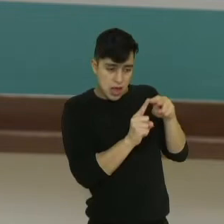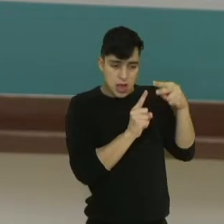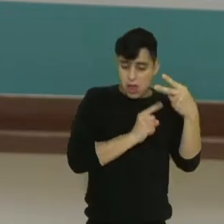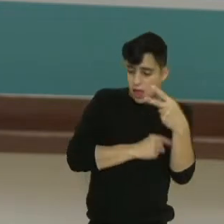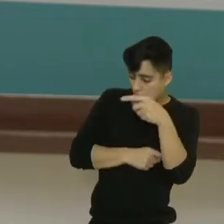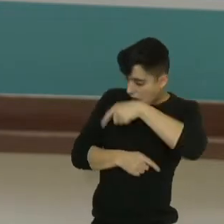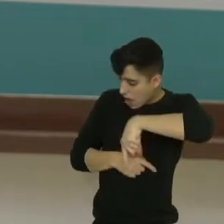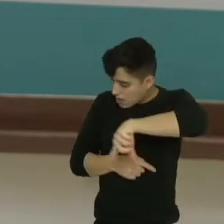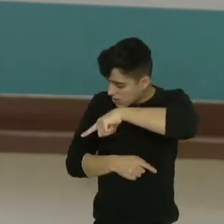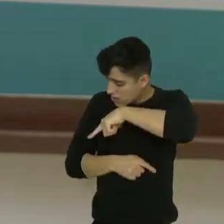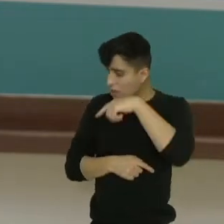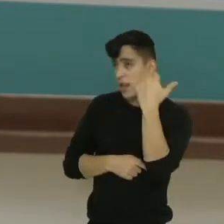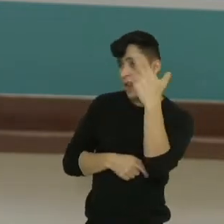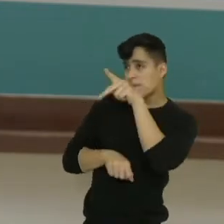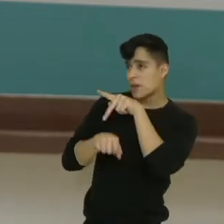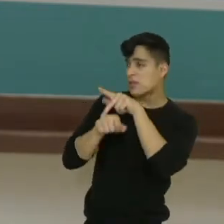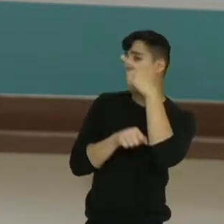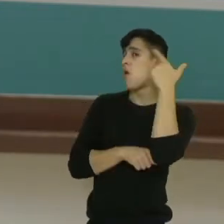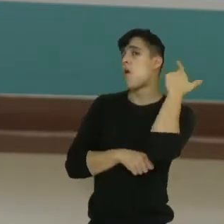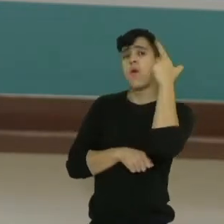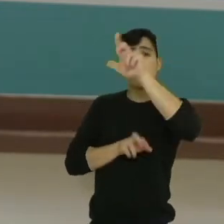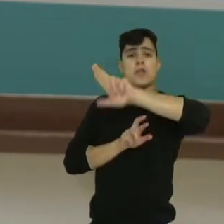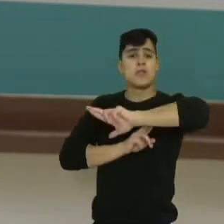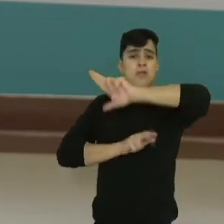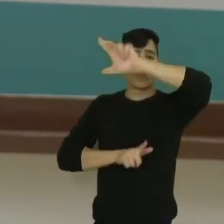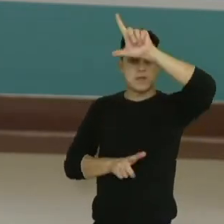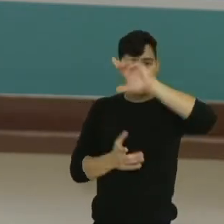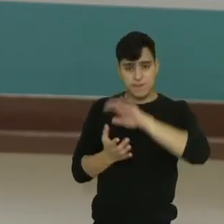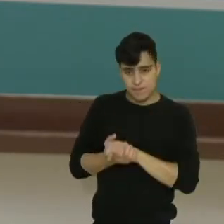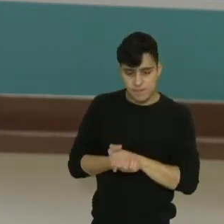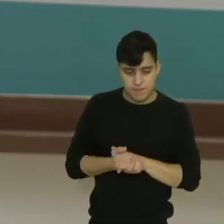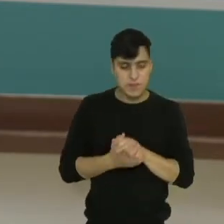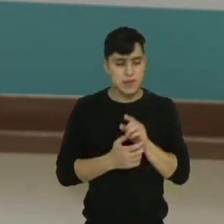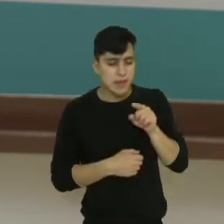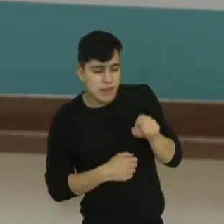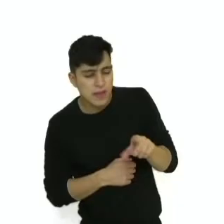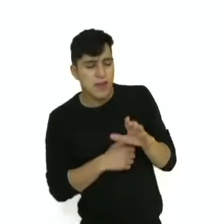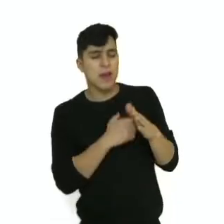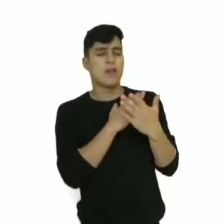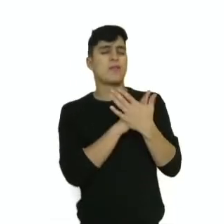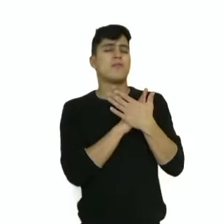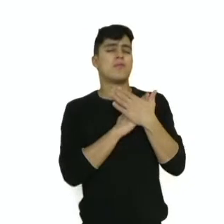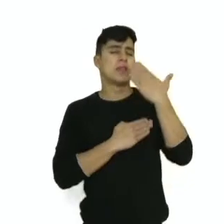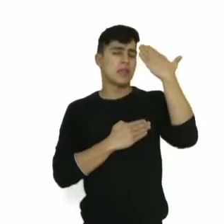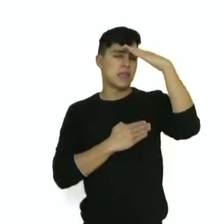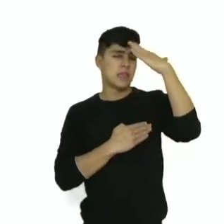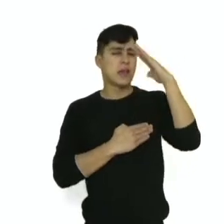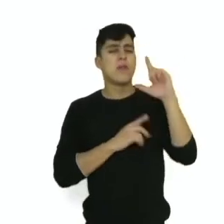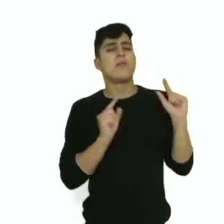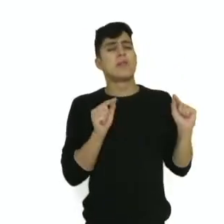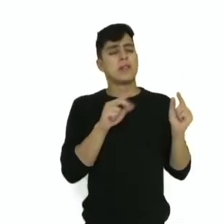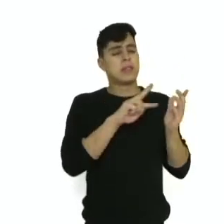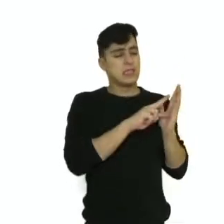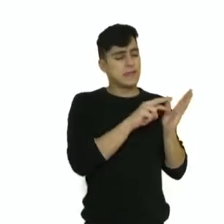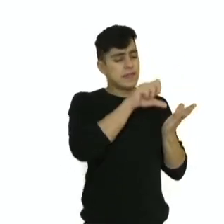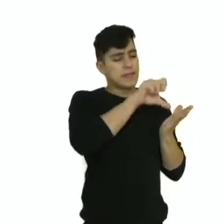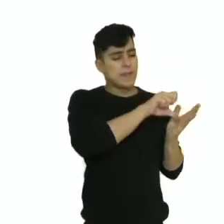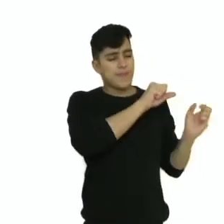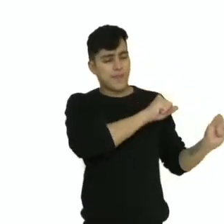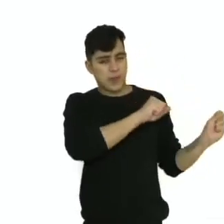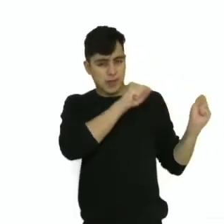para o exterior. Isso faz com que a gente tenha uma noção de centros de poder também, onde muitas vezes alguns